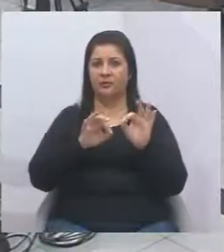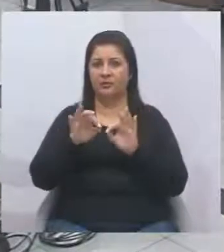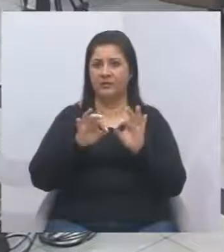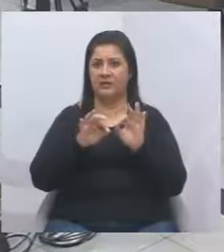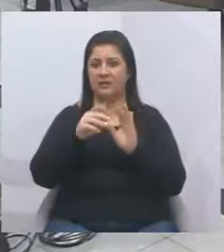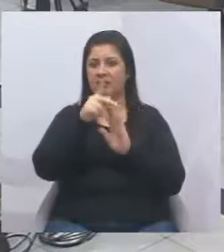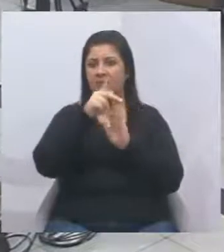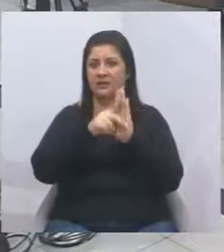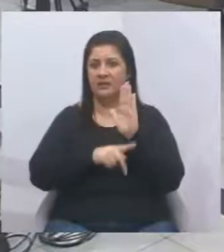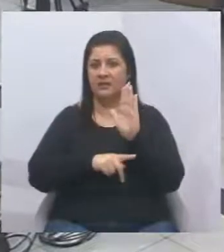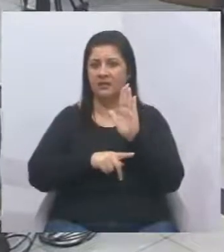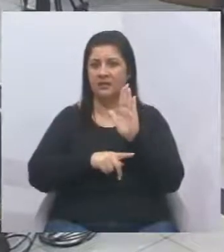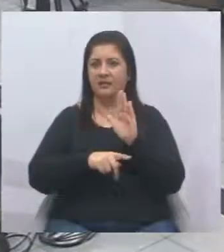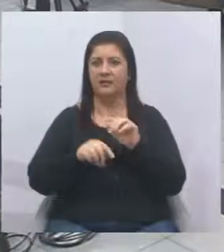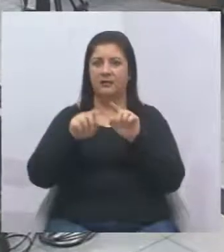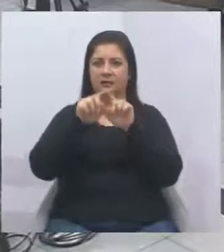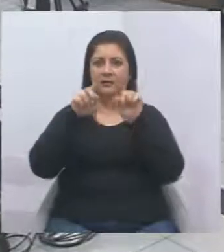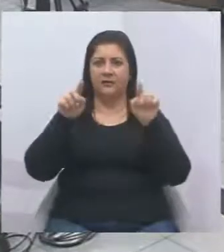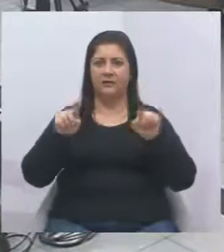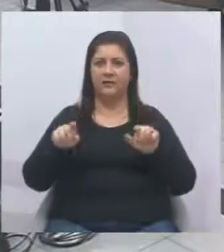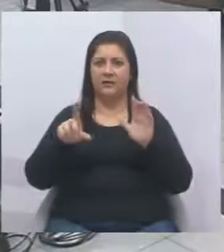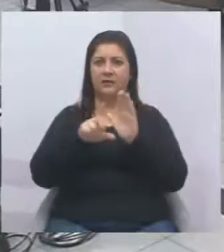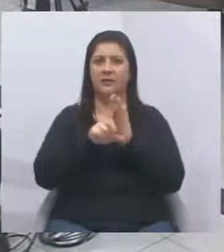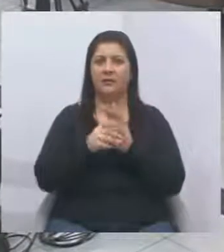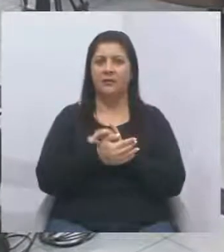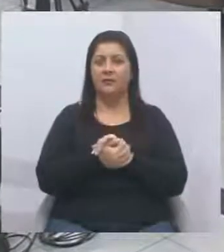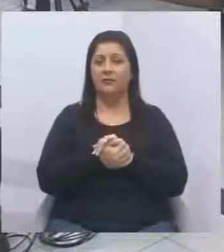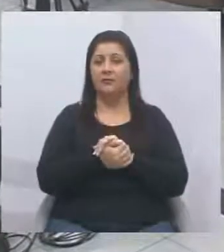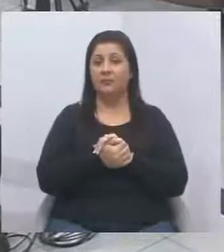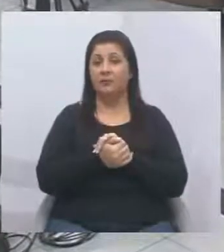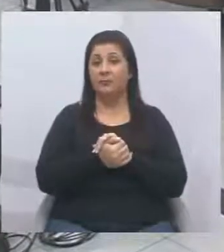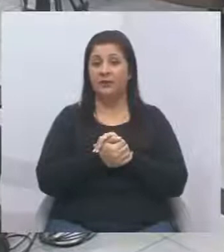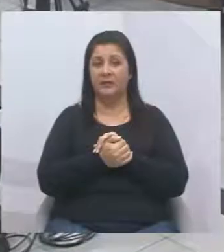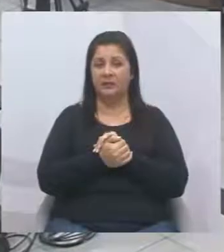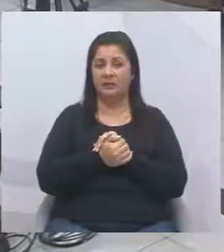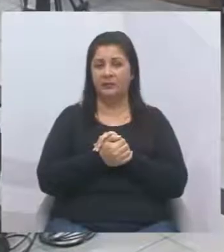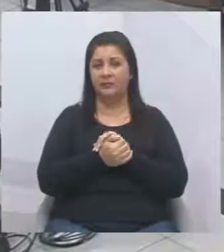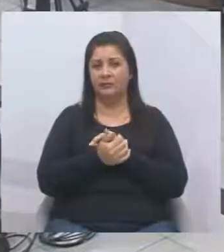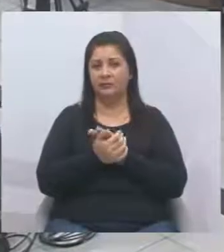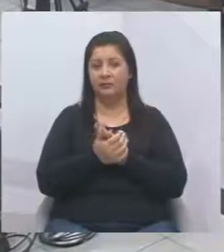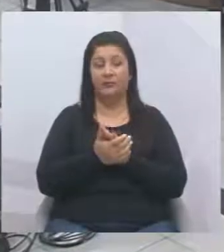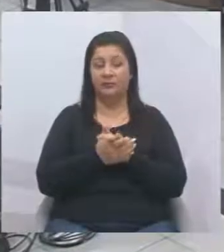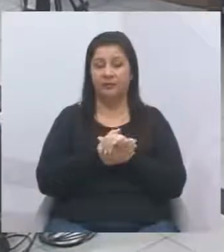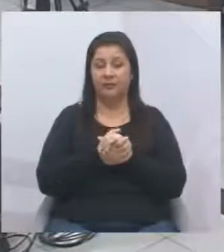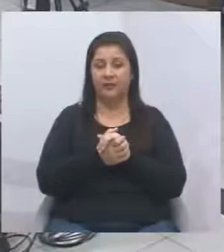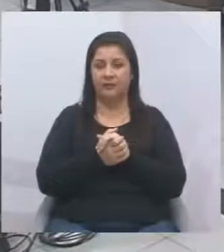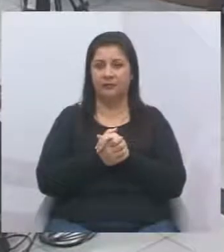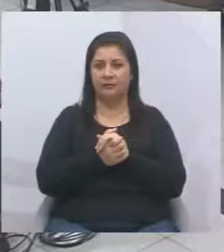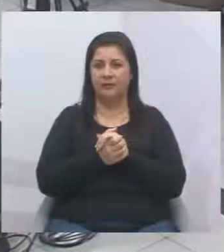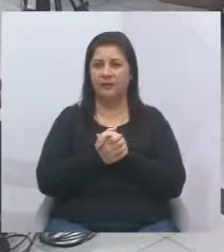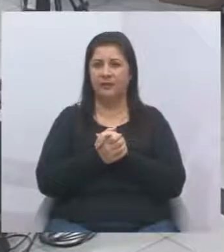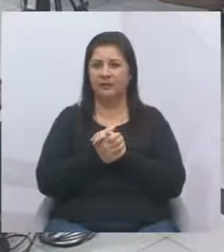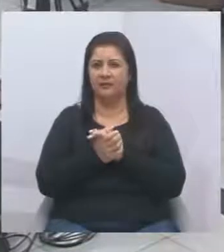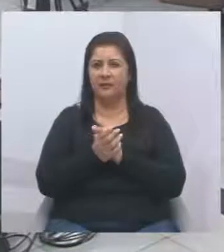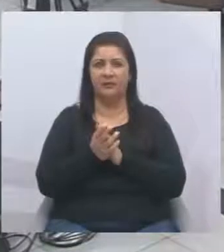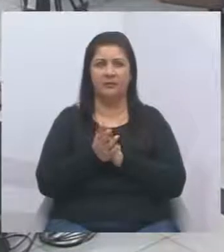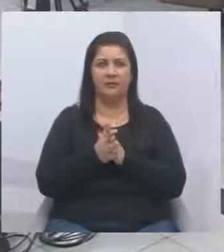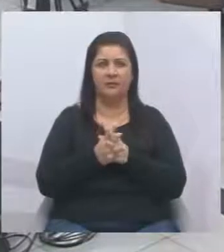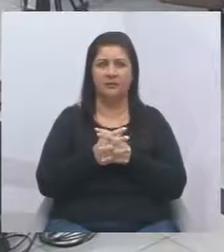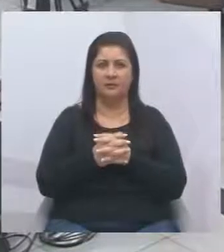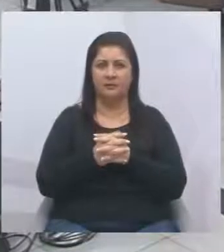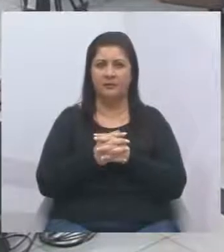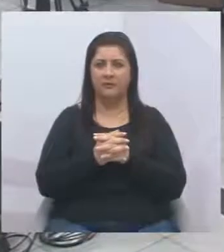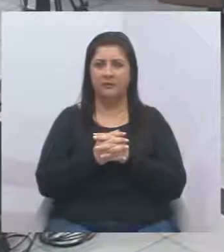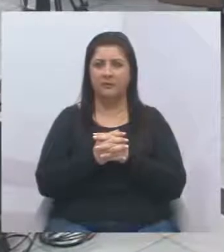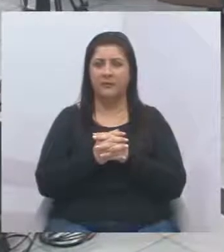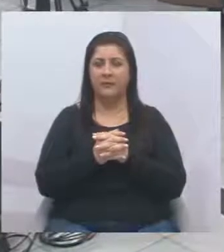para a nossa casa. E dizer que é simples. A prefeitura tem que ser usada, tem que ser vista como um todo, tem que ser uma